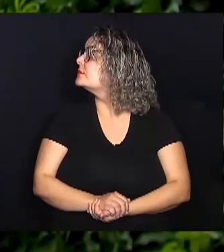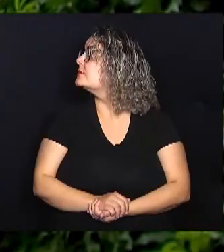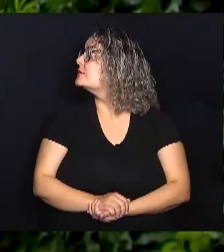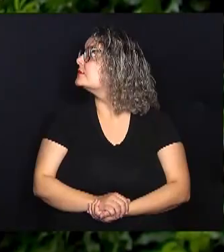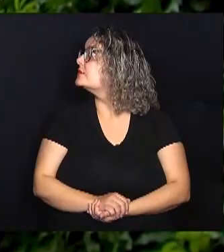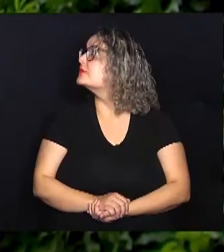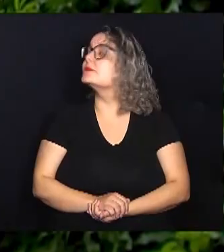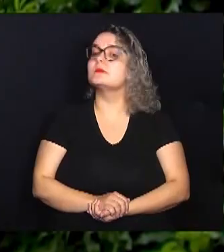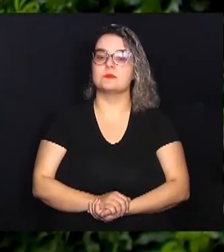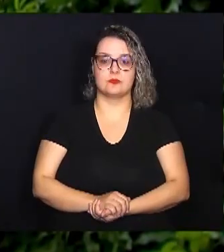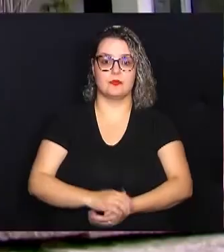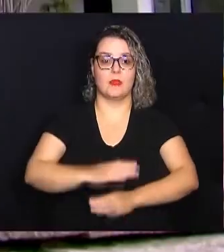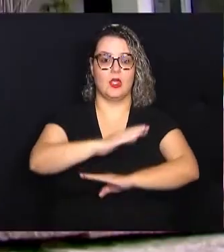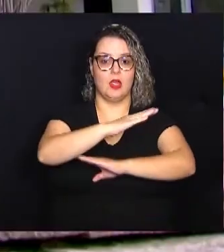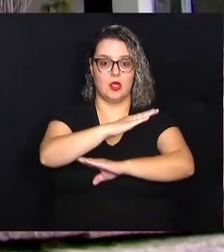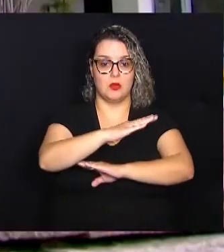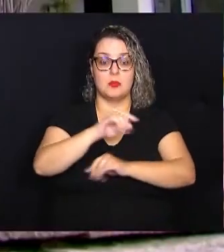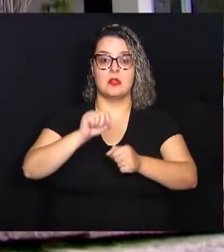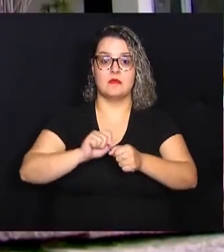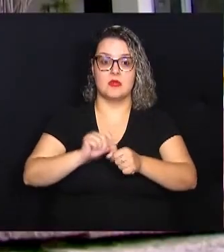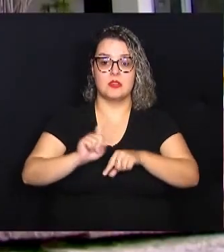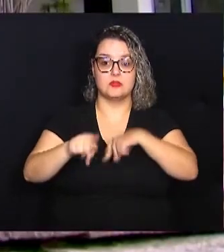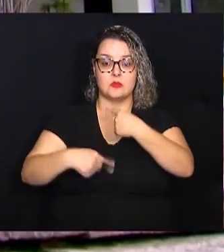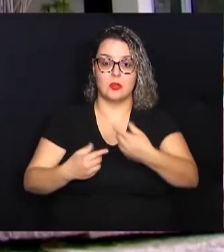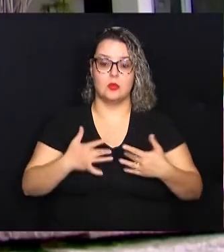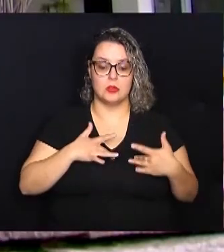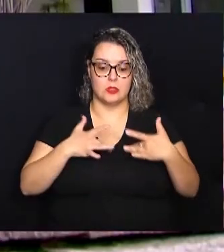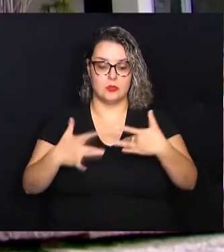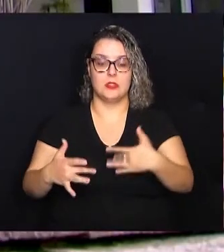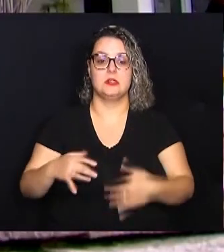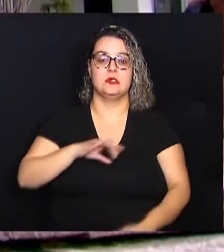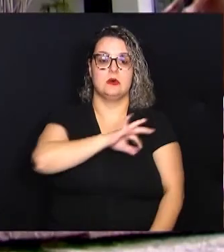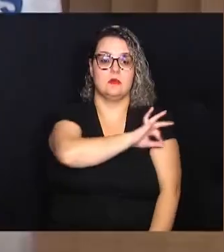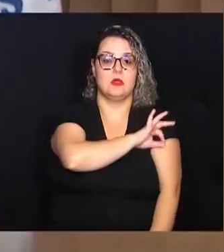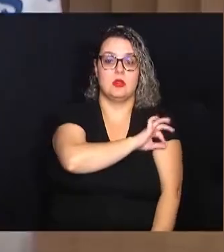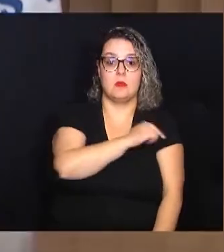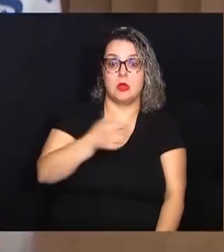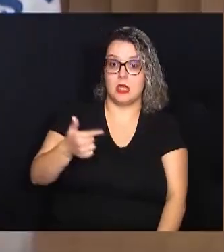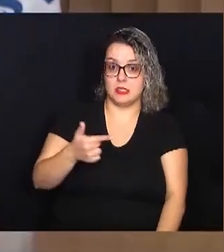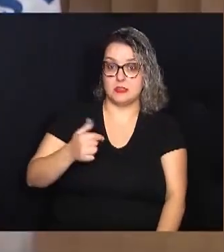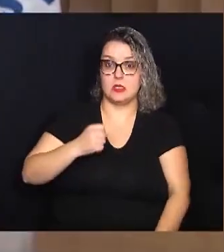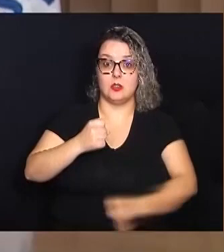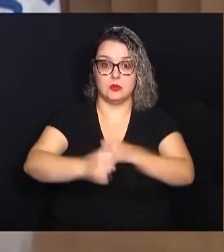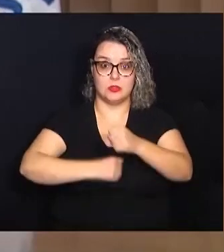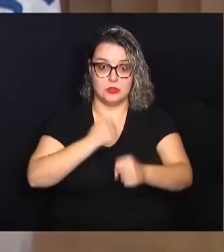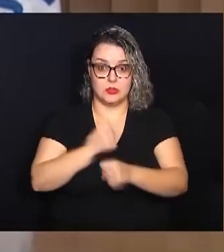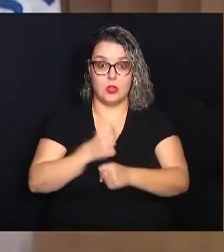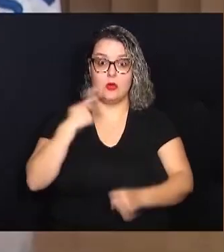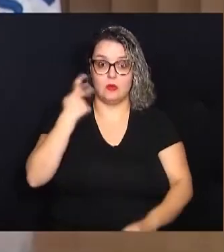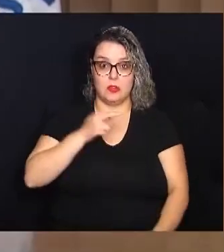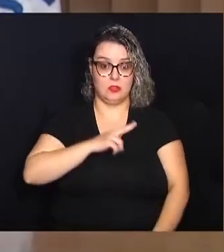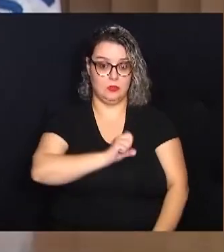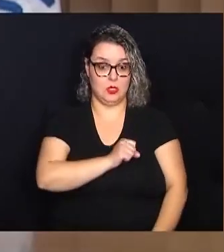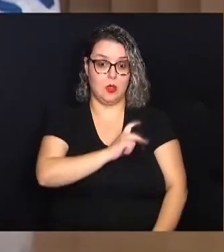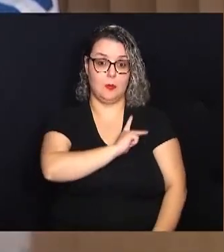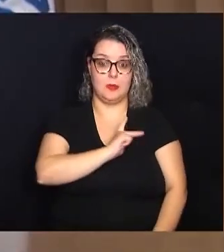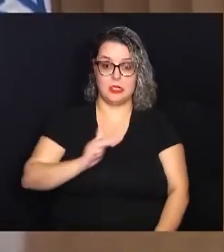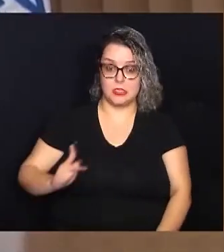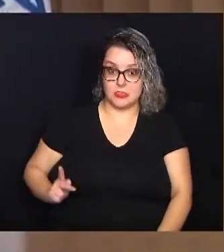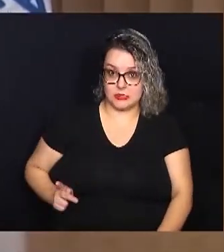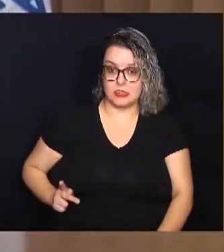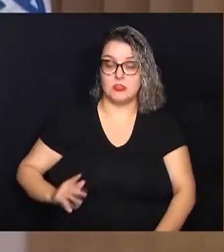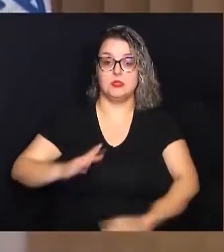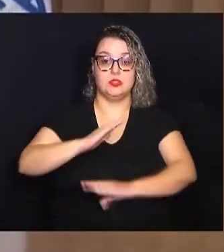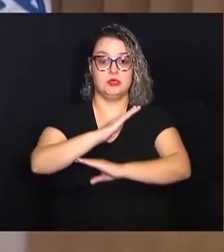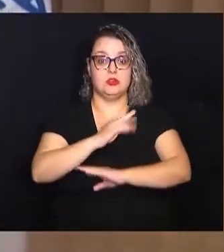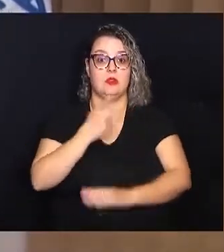A Câmara de Campinas fez outra doação para a Prefeitura. Foi a segunda do ano. O vereador Luiz Rossini, presidente da Casa de Leis, diz